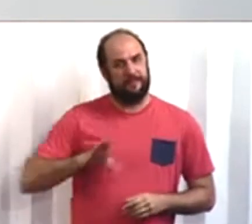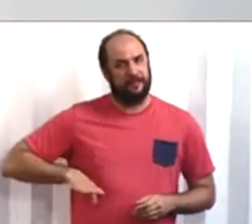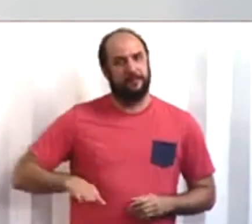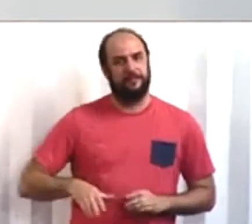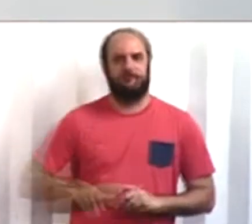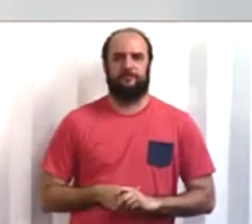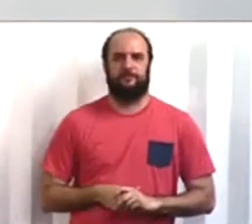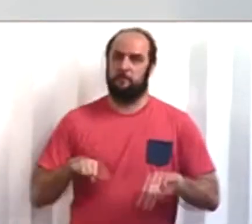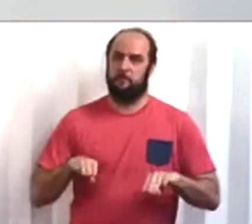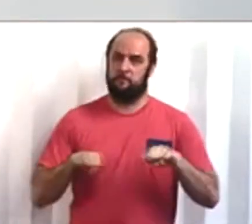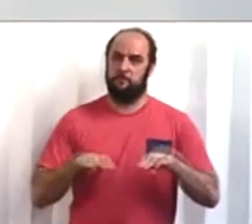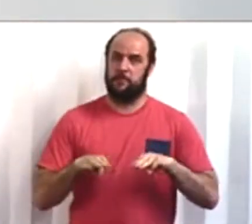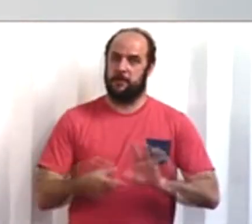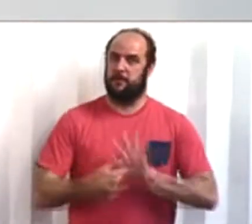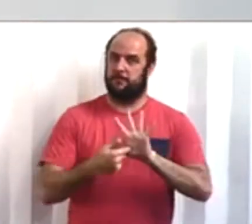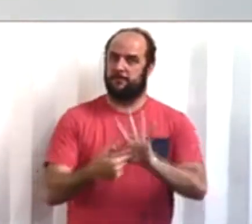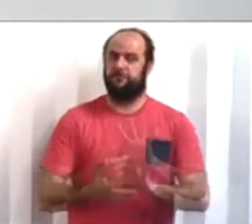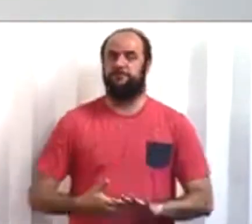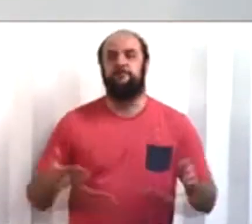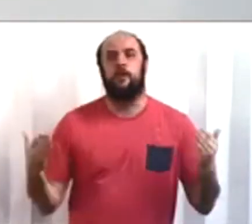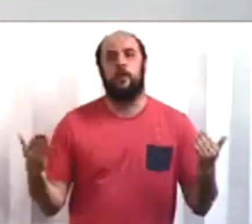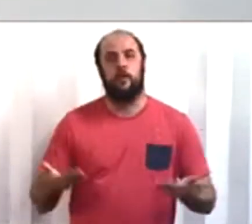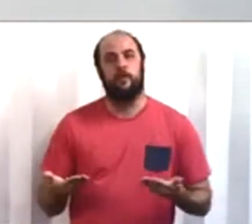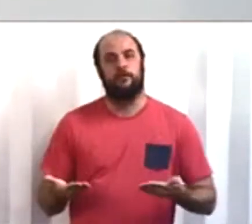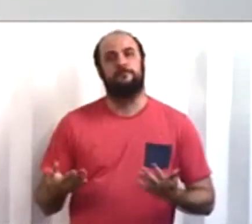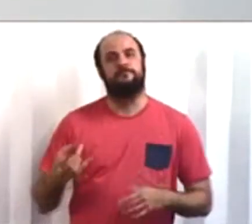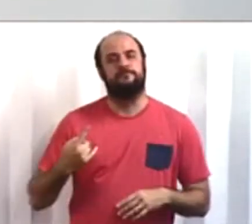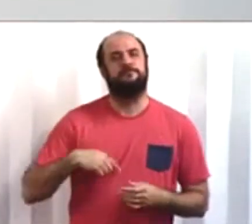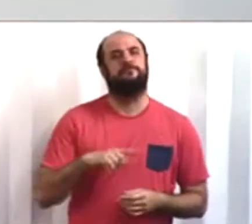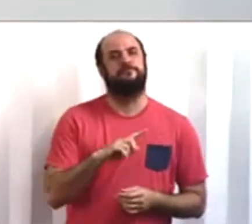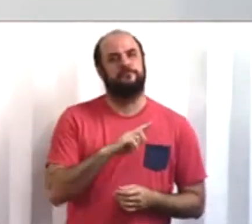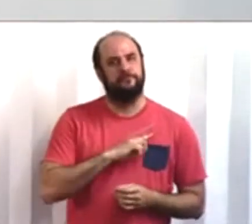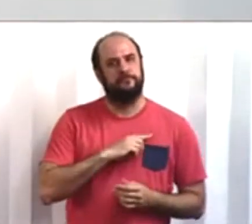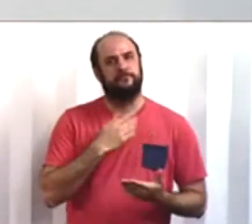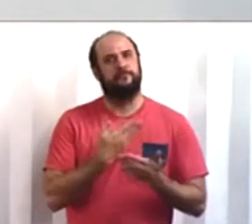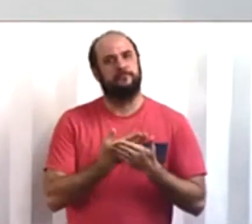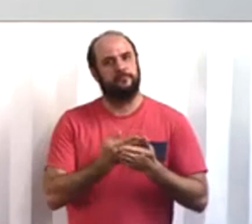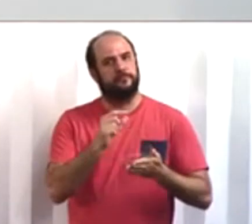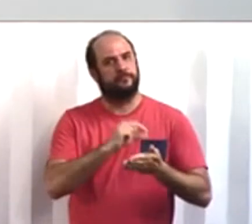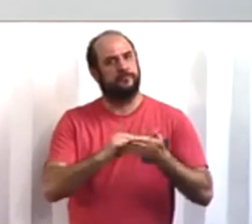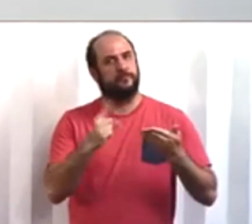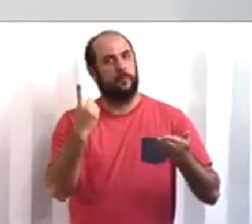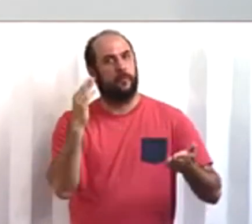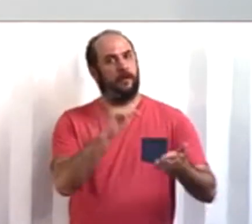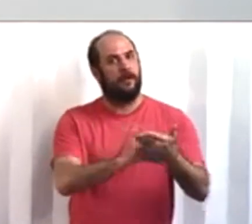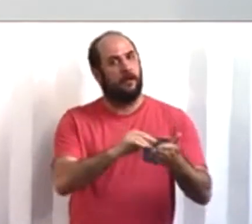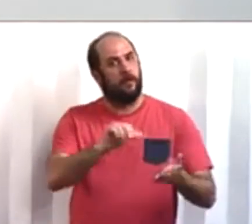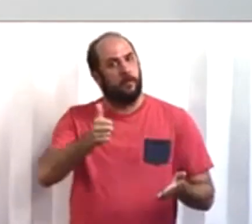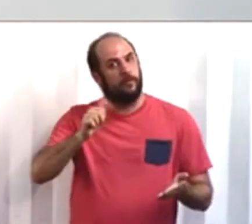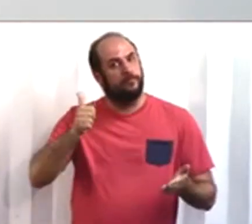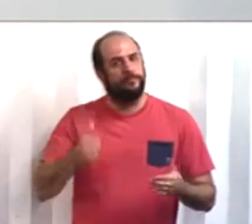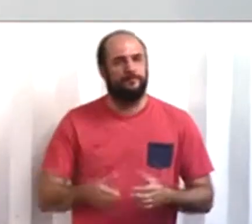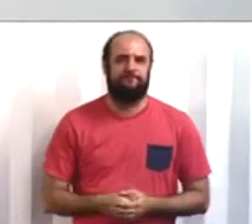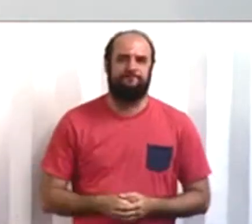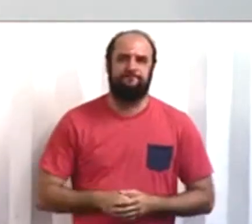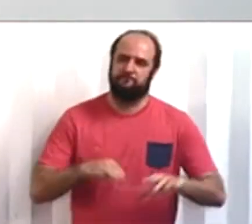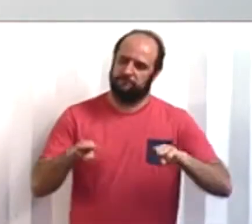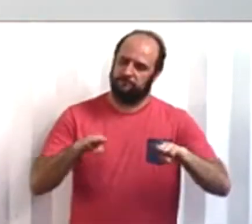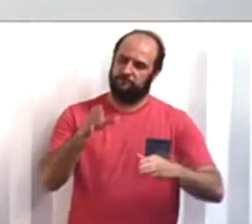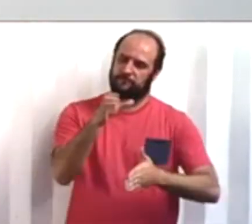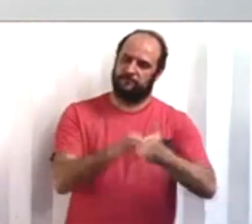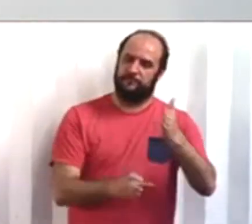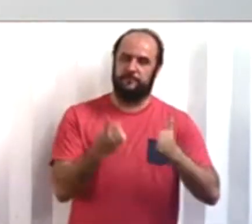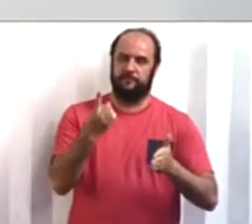de Marcos. E hoje nós estudaremos os versículos 1 a 11. Marcos